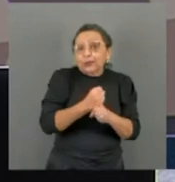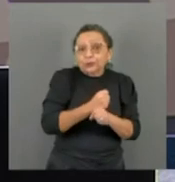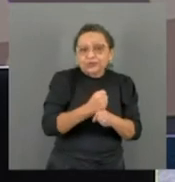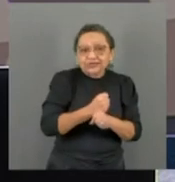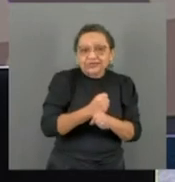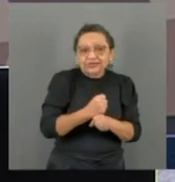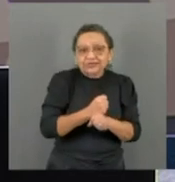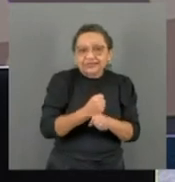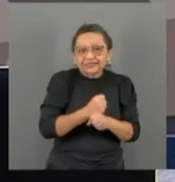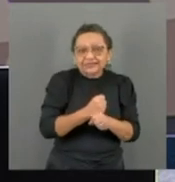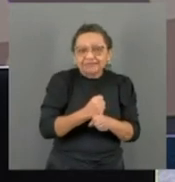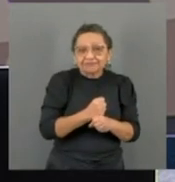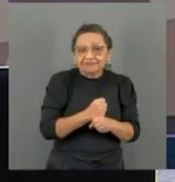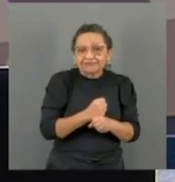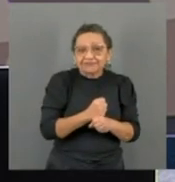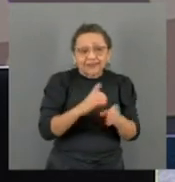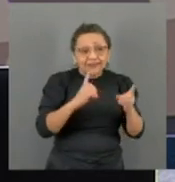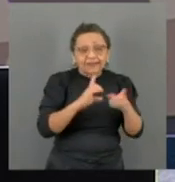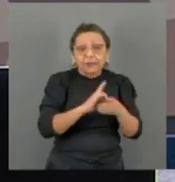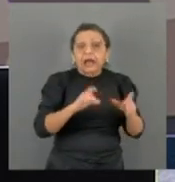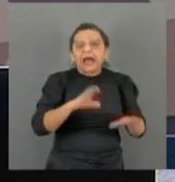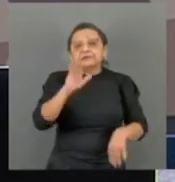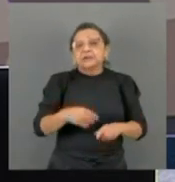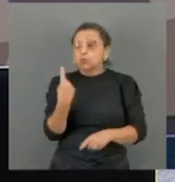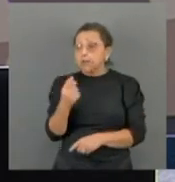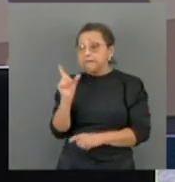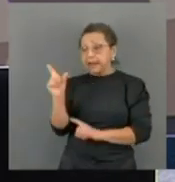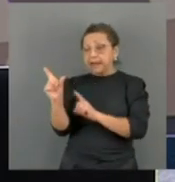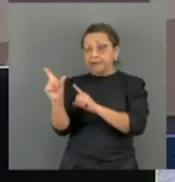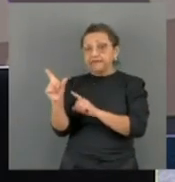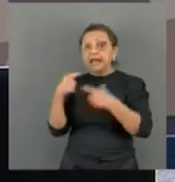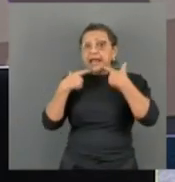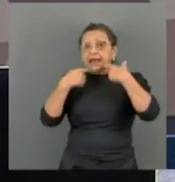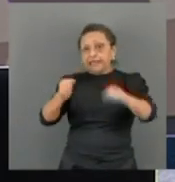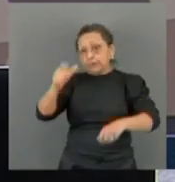Séculos de, às vezes, uma palavra espanhol, você entra.